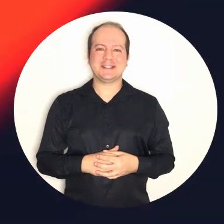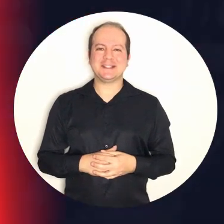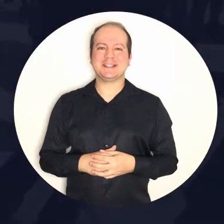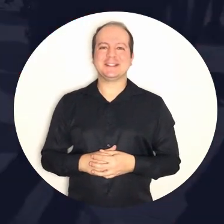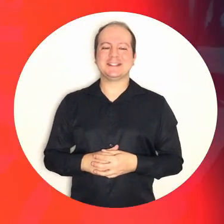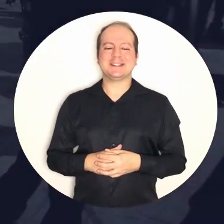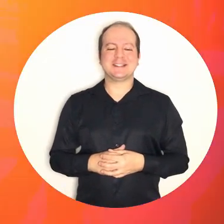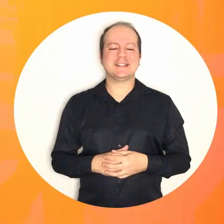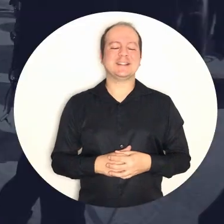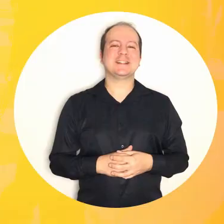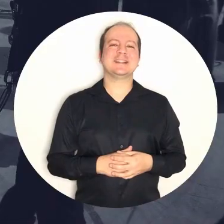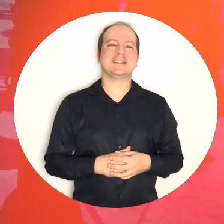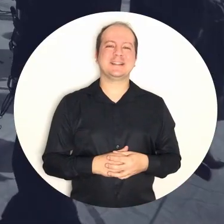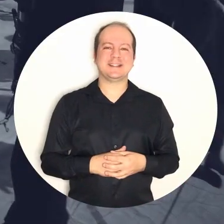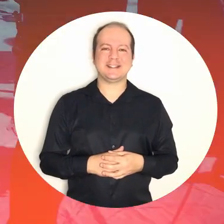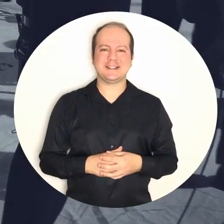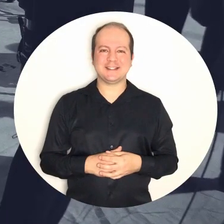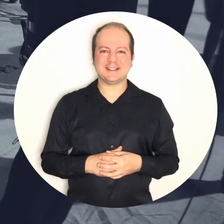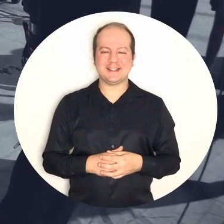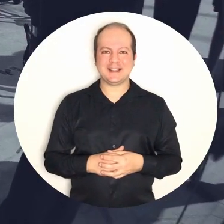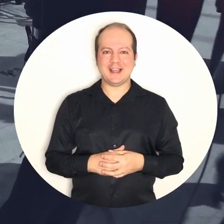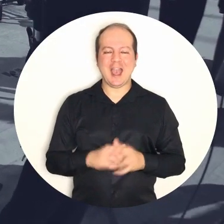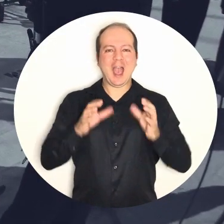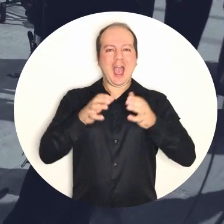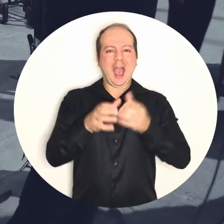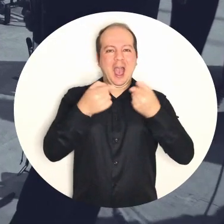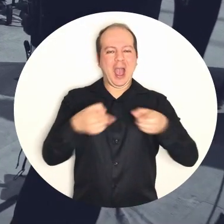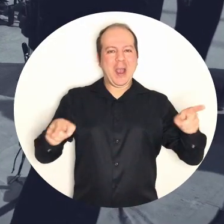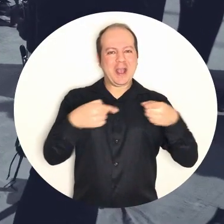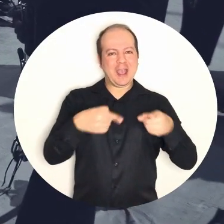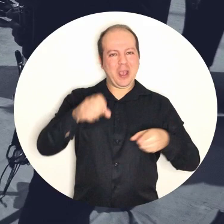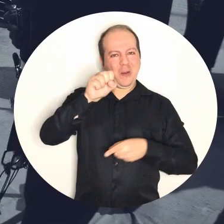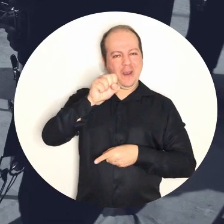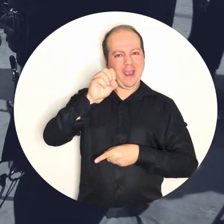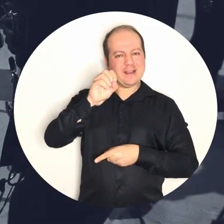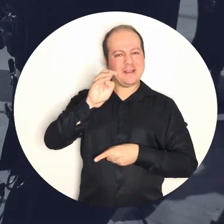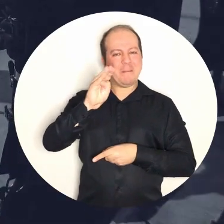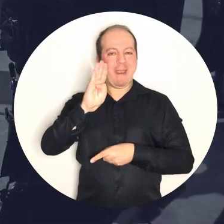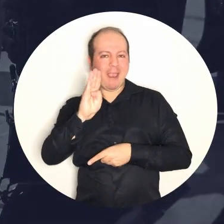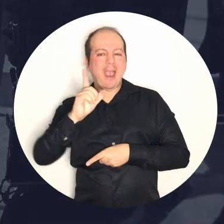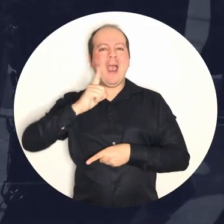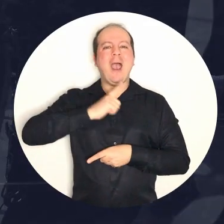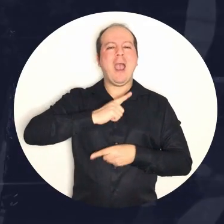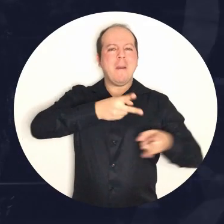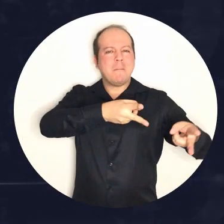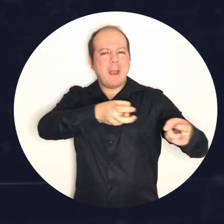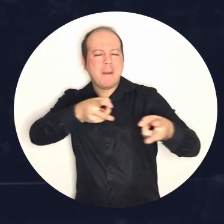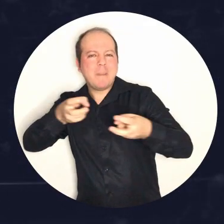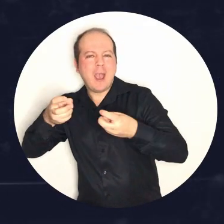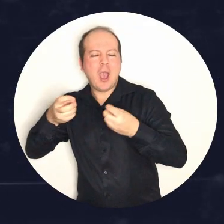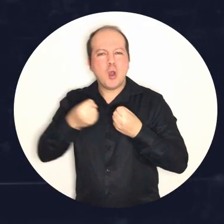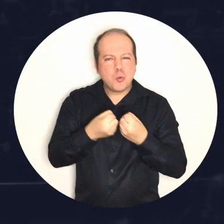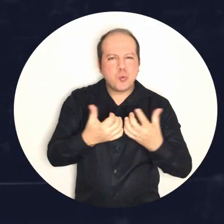A Orquestra Sinfônica Brasileira é uma desbravadora de caminhos